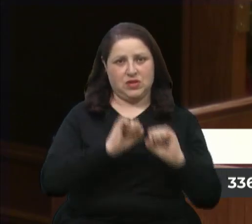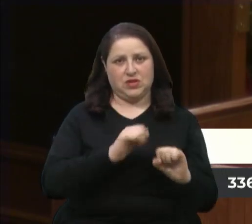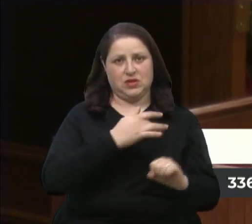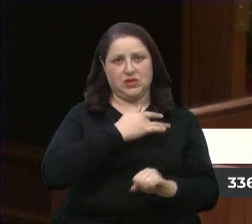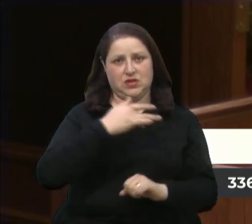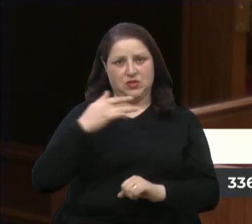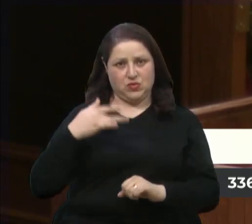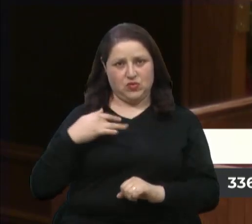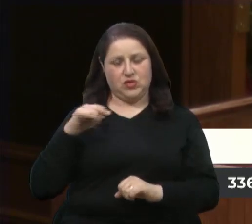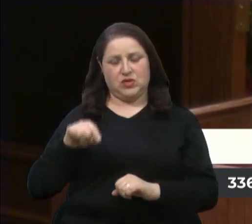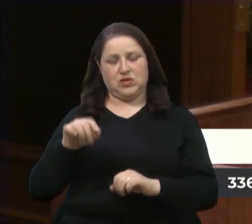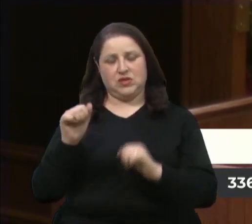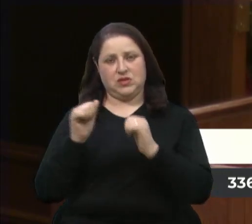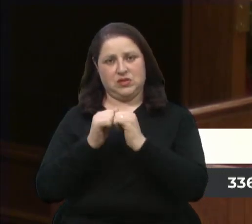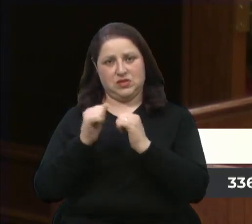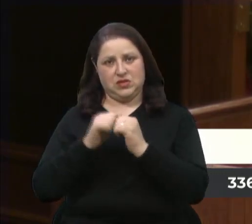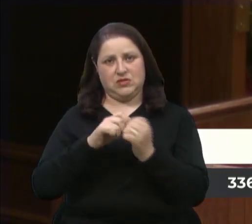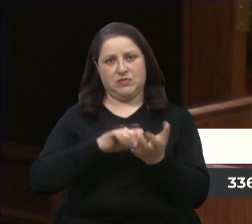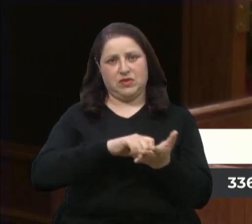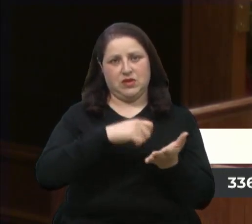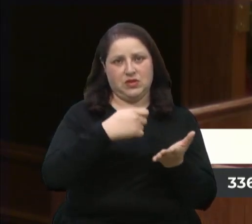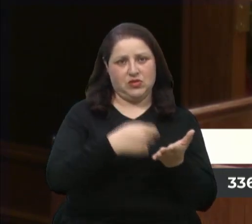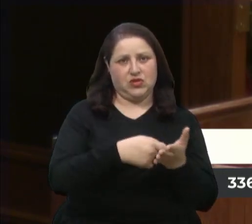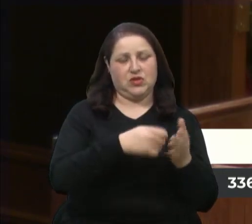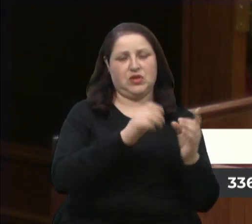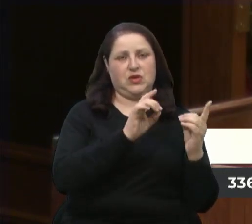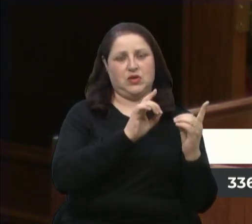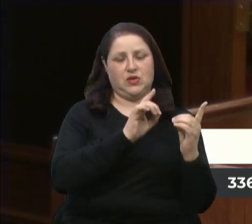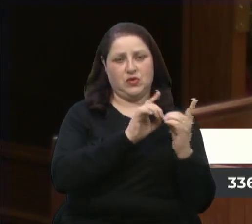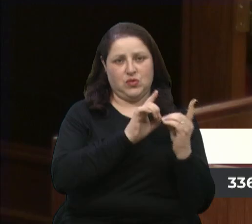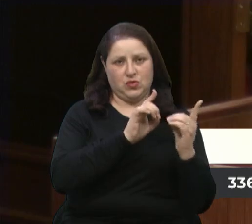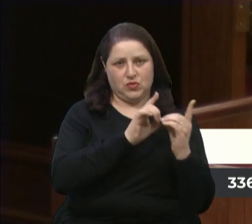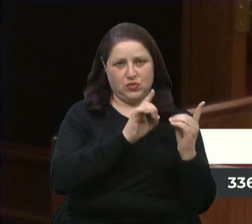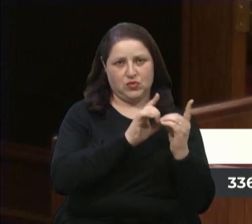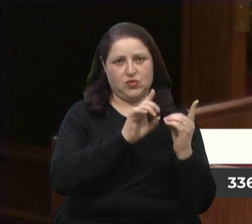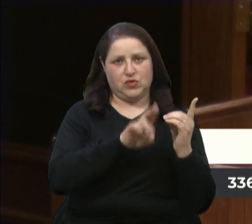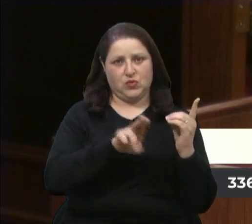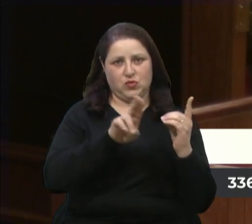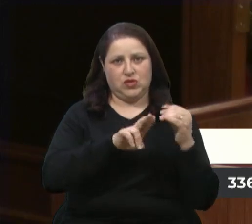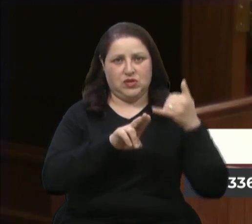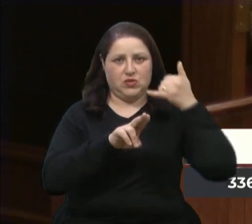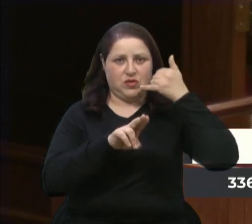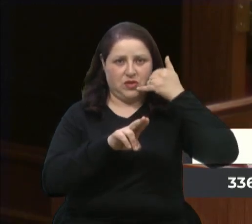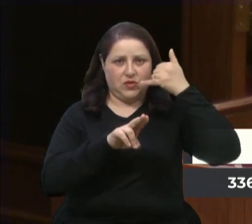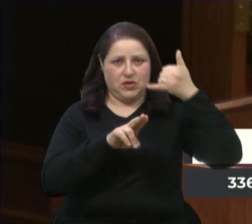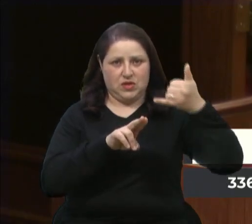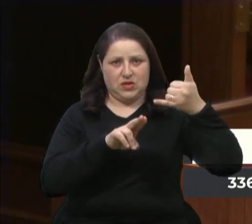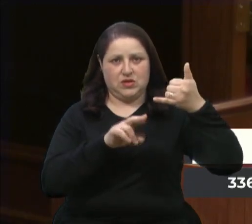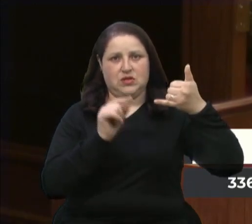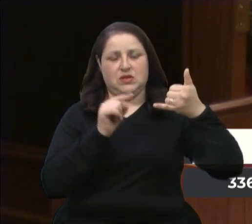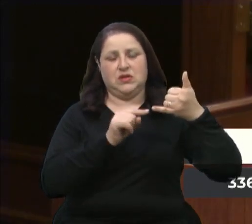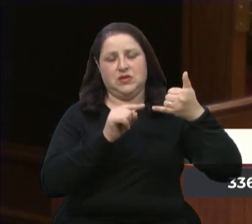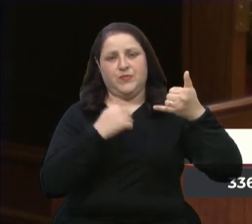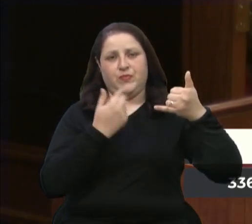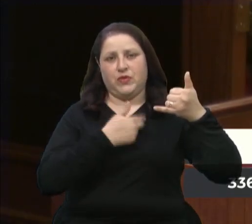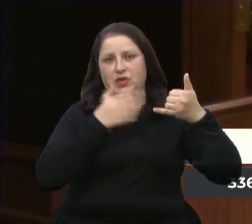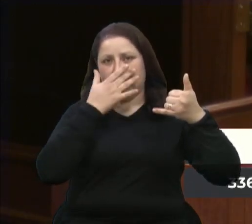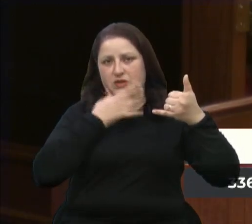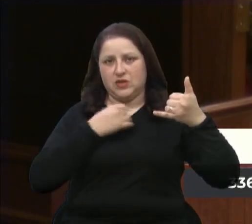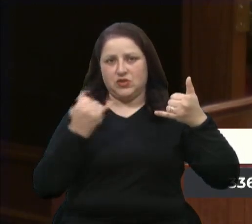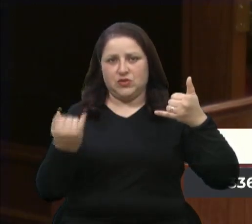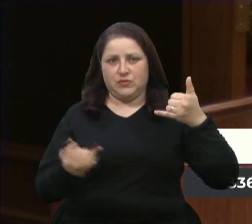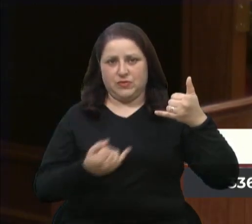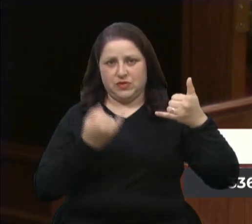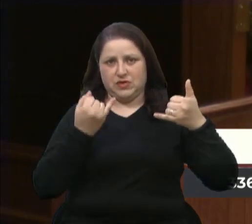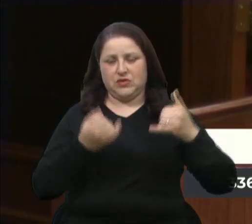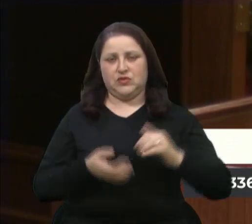esse sistema para marcar as consultas através aí do celular. Nós achamos muito importante